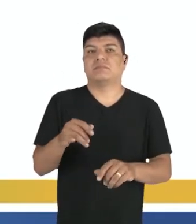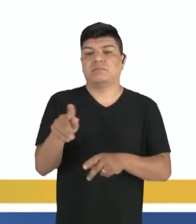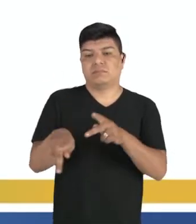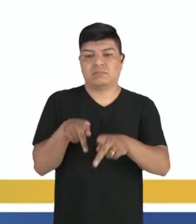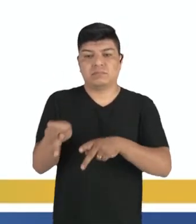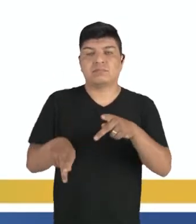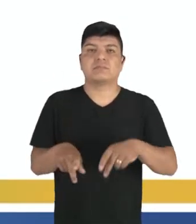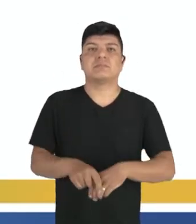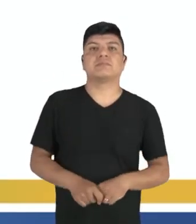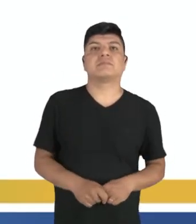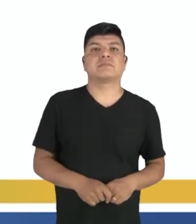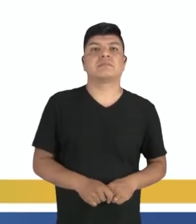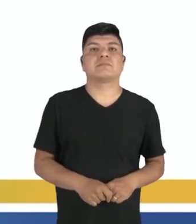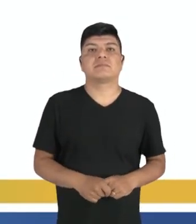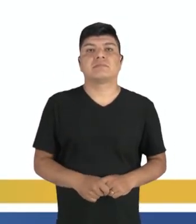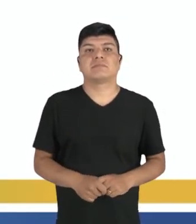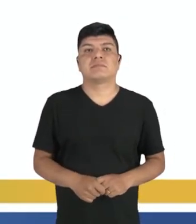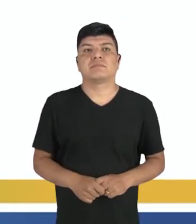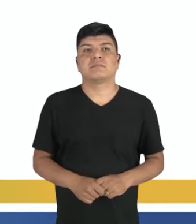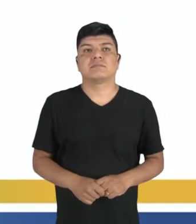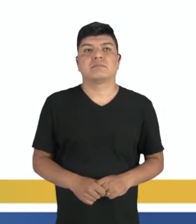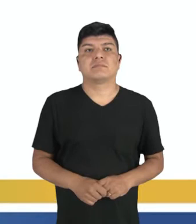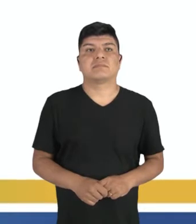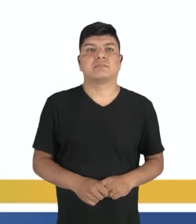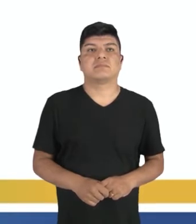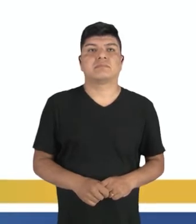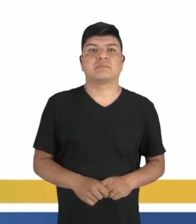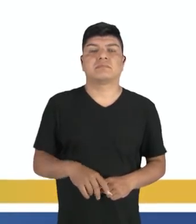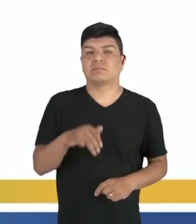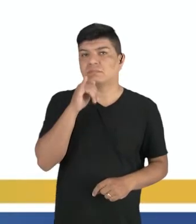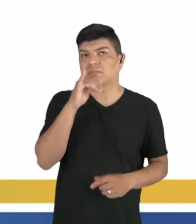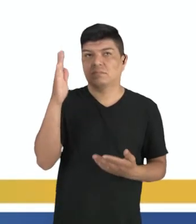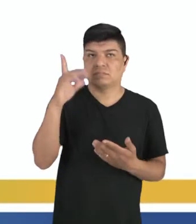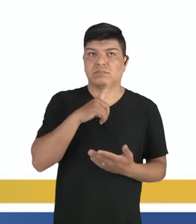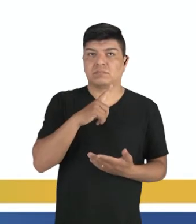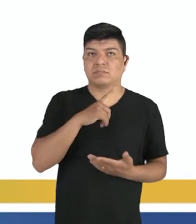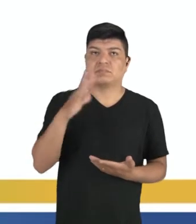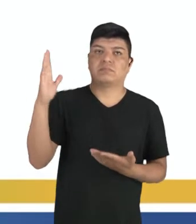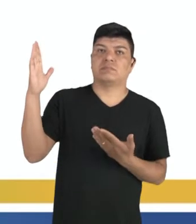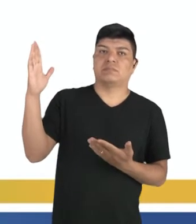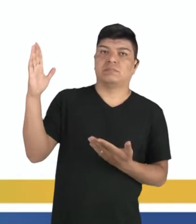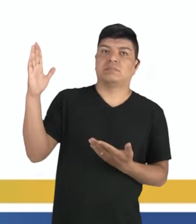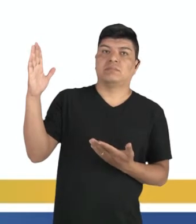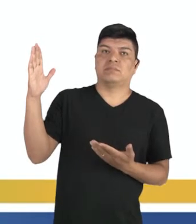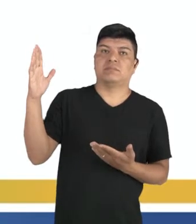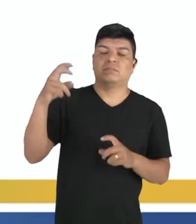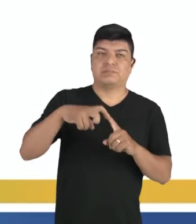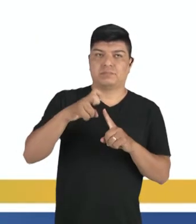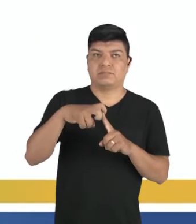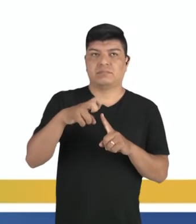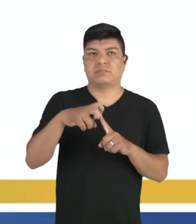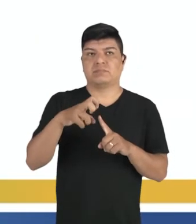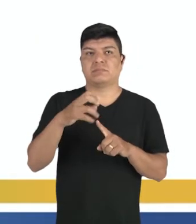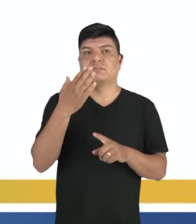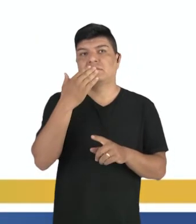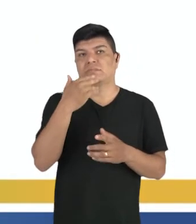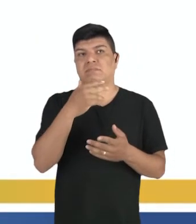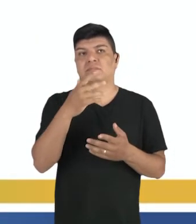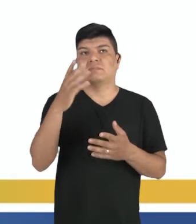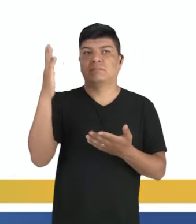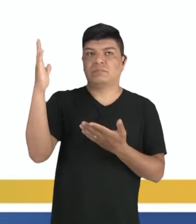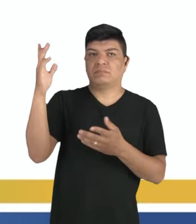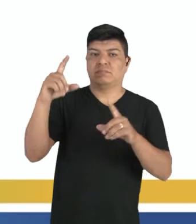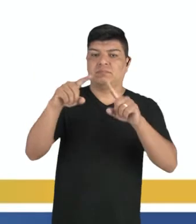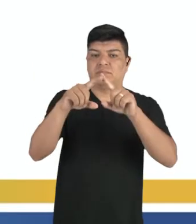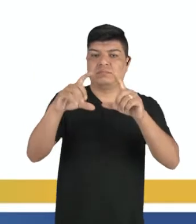população, tá? E aí temos exemplo ali, né, as comidas processadas, né, las gaseosas. Gaseosa,